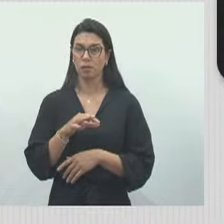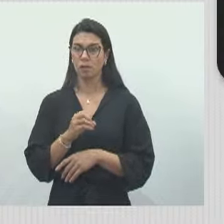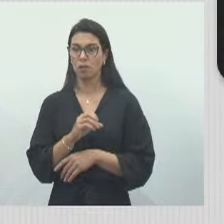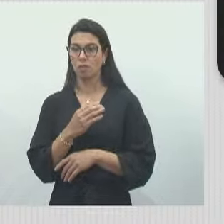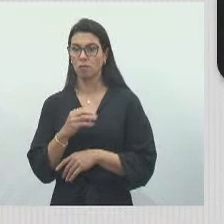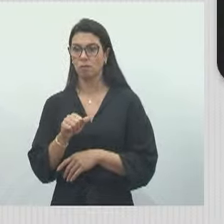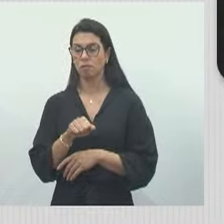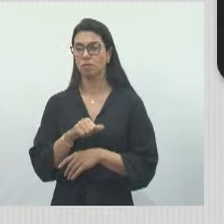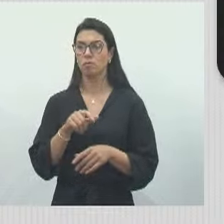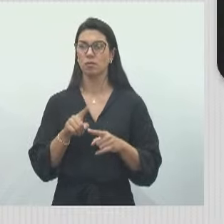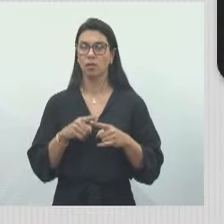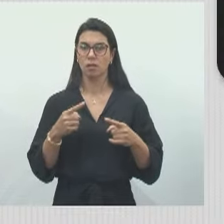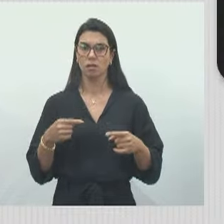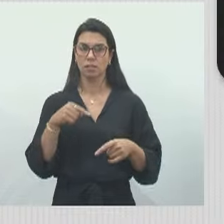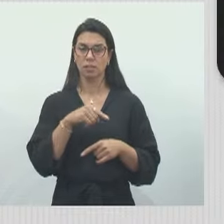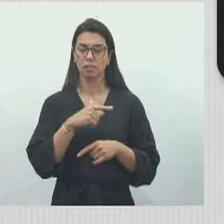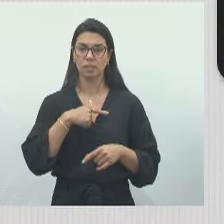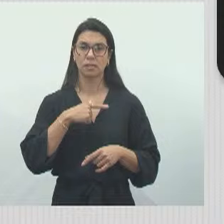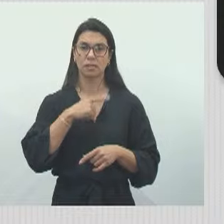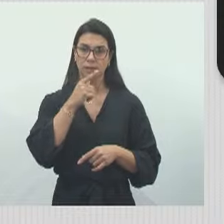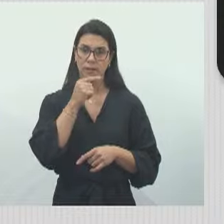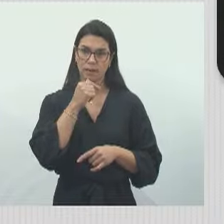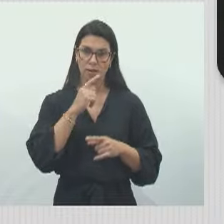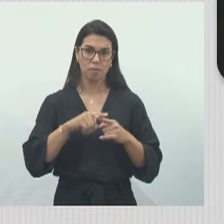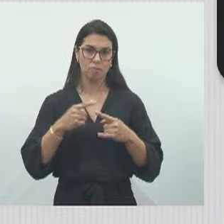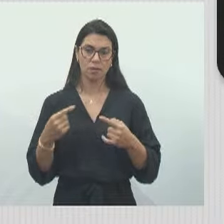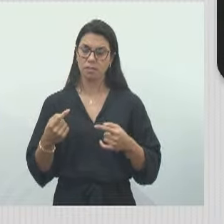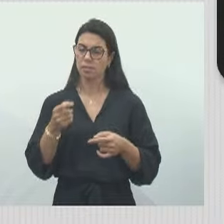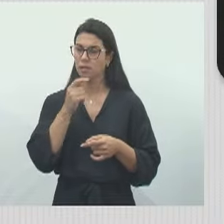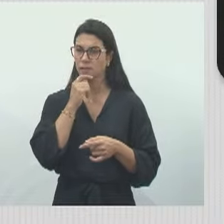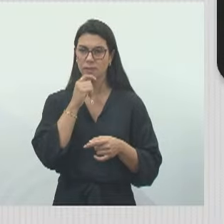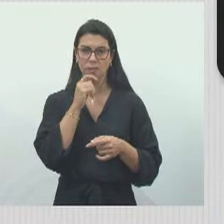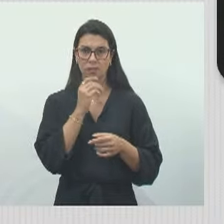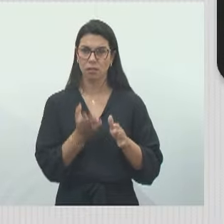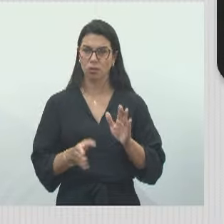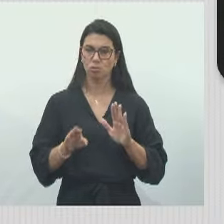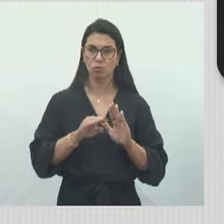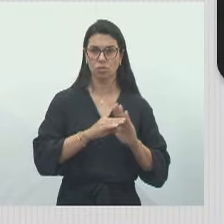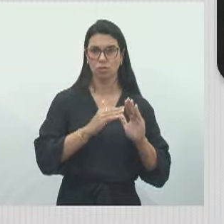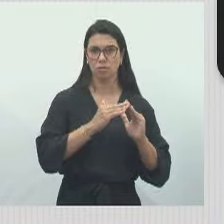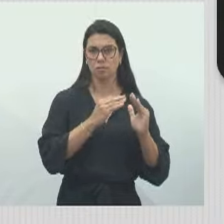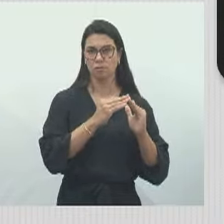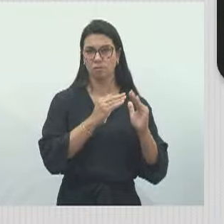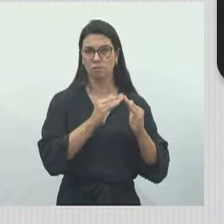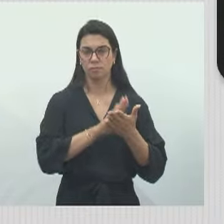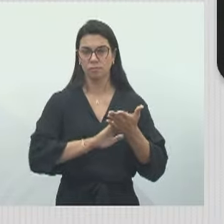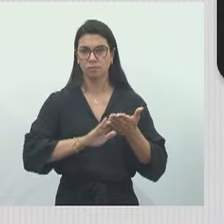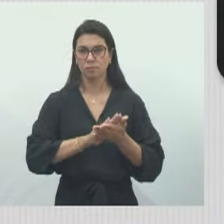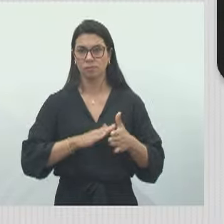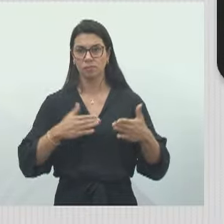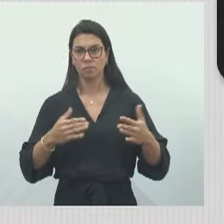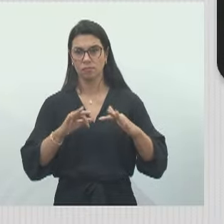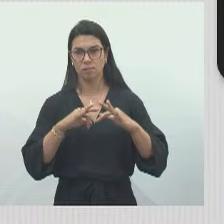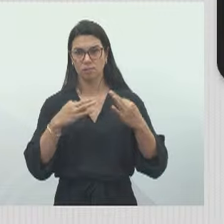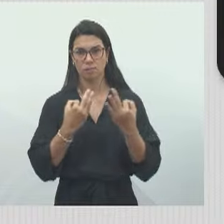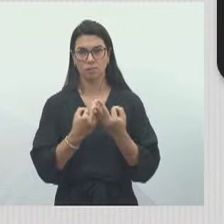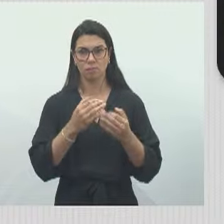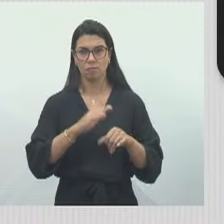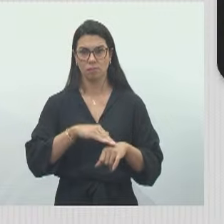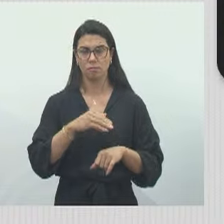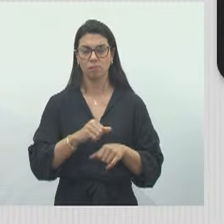foi colocado a água, mas ainda não está instalando, né, nas casas que não tem fossa. Então, as famílias que são baixa renda, né,